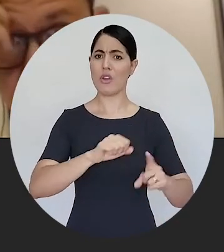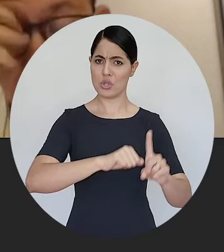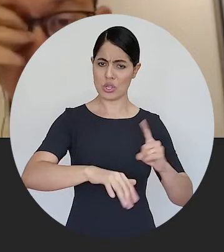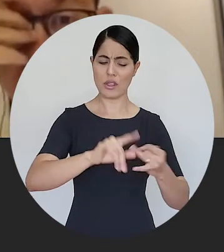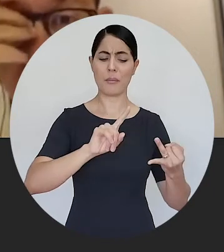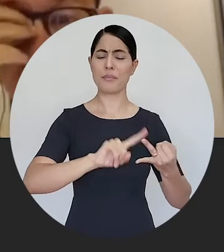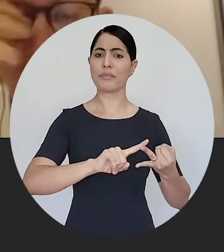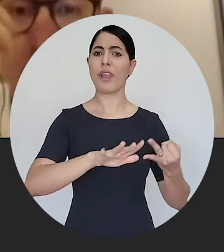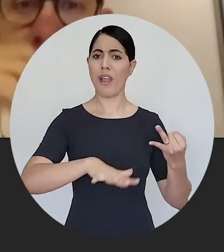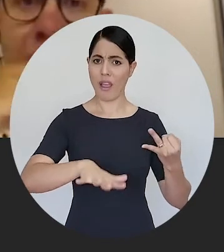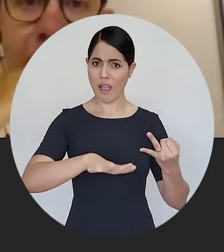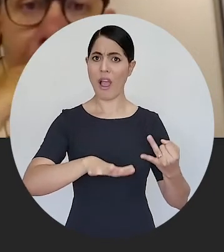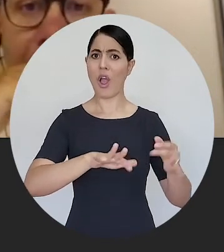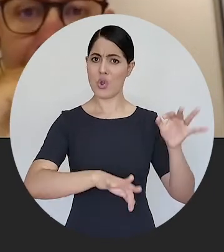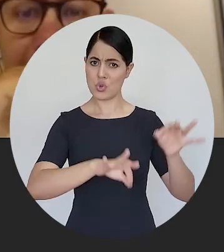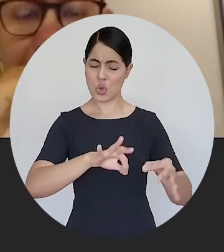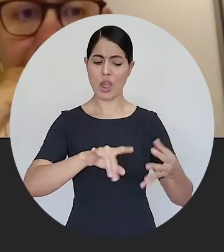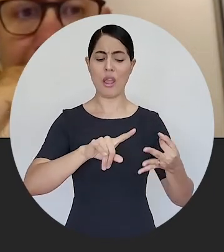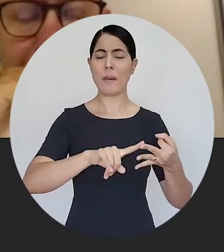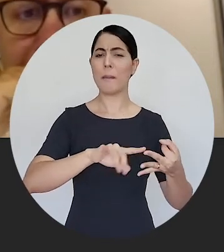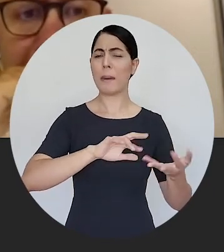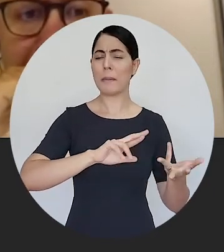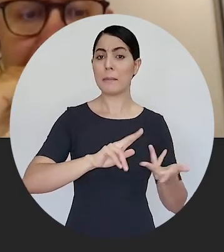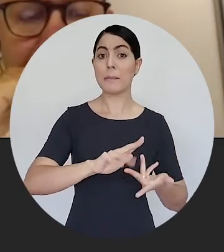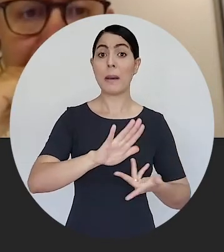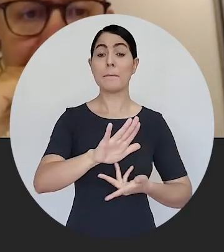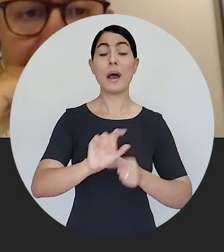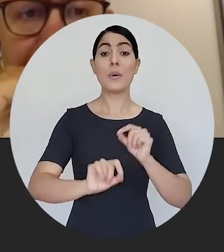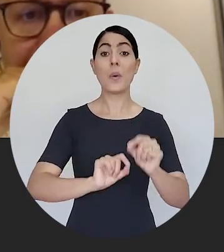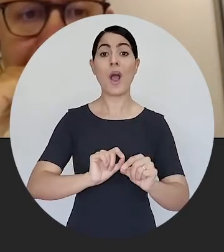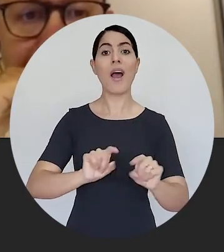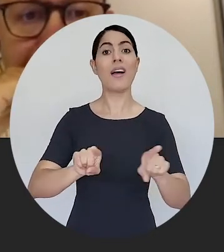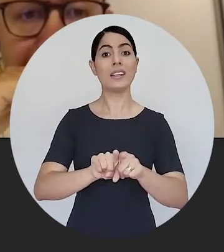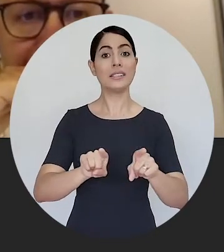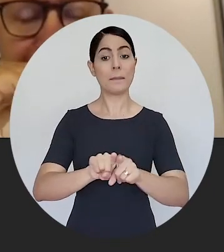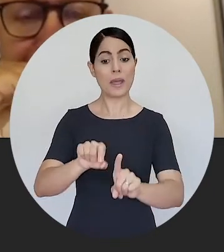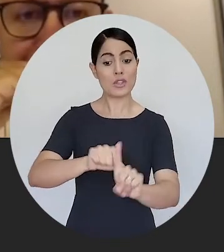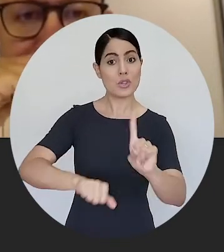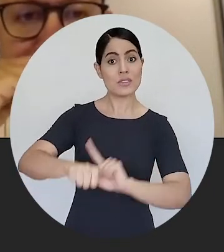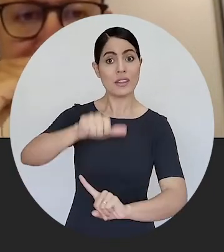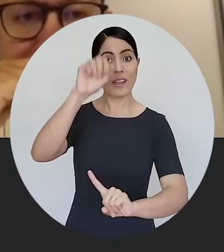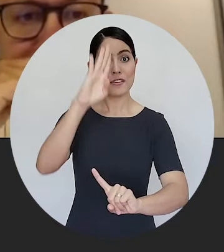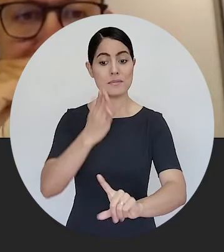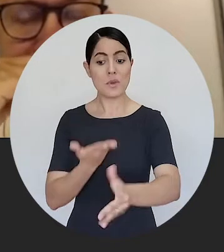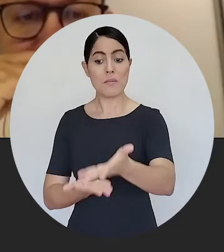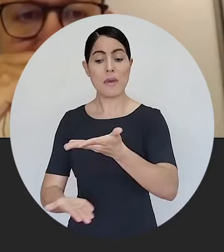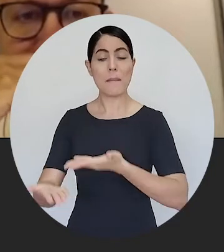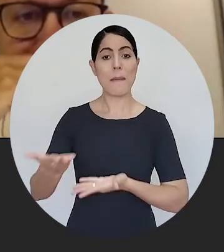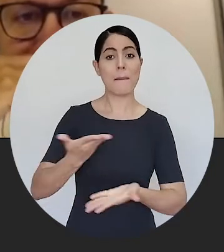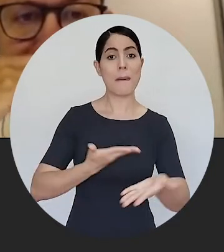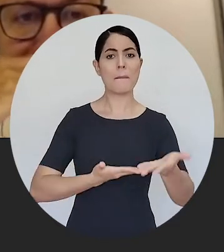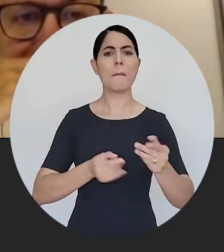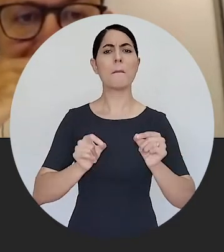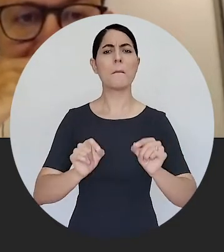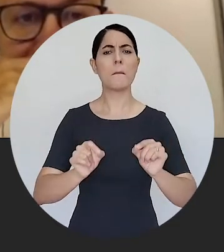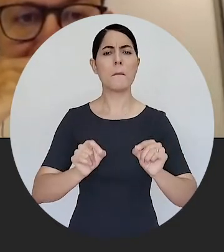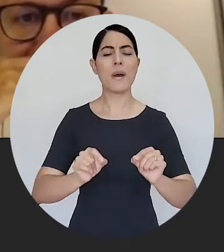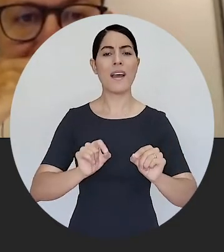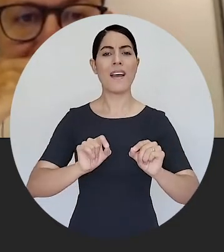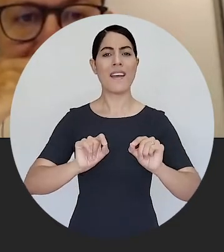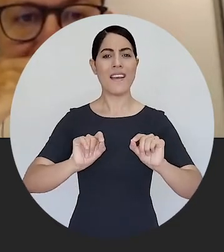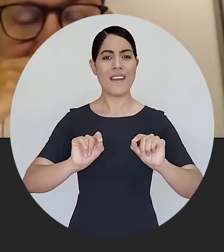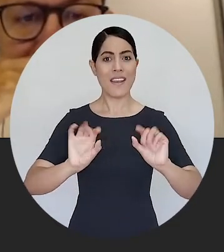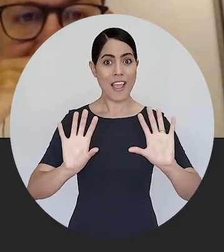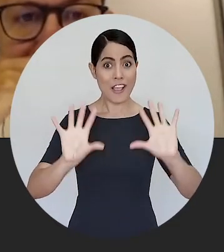pandemia. A Ordem conseguiu estabelecer um notável diálogo com a sociedade brasileira e suas instituições. Realizou o